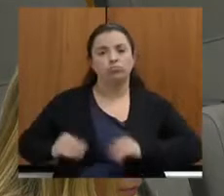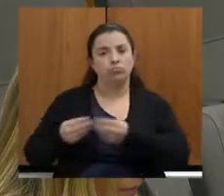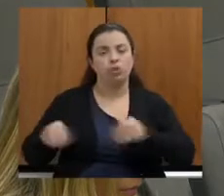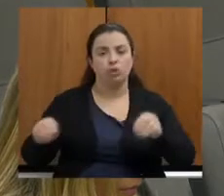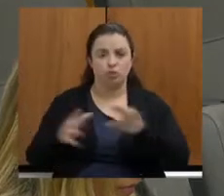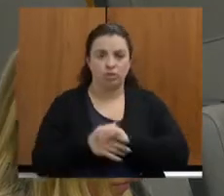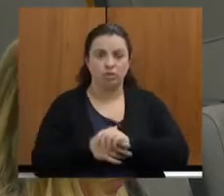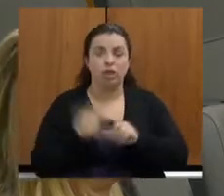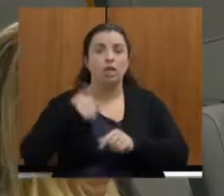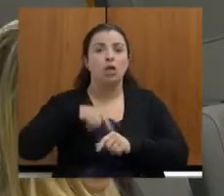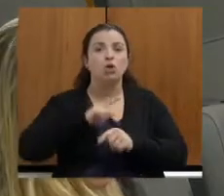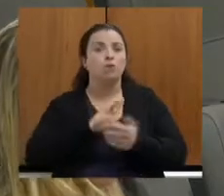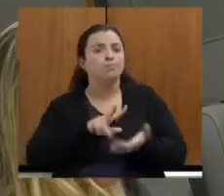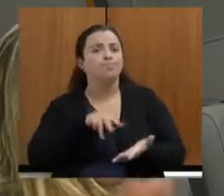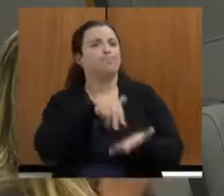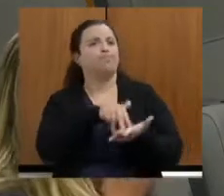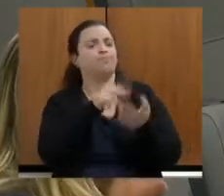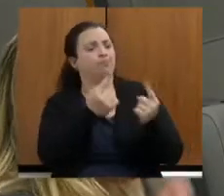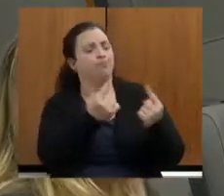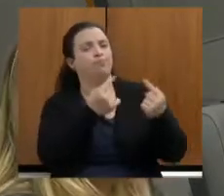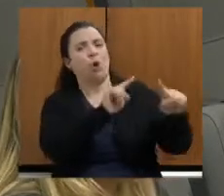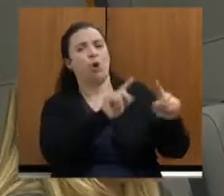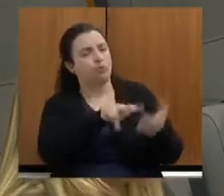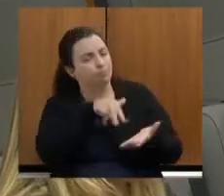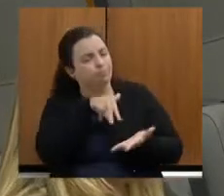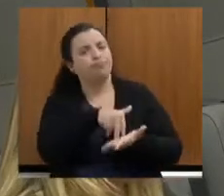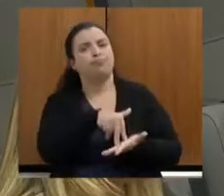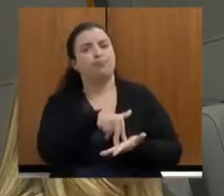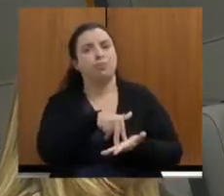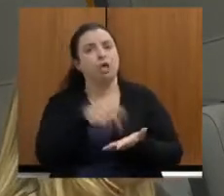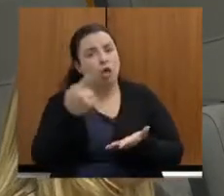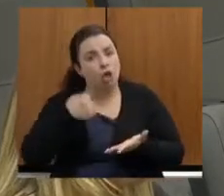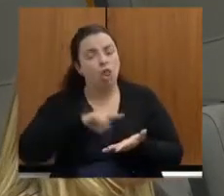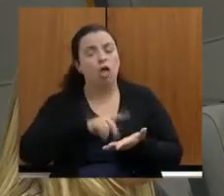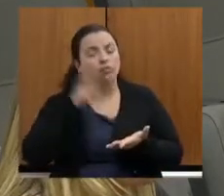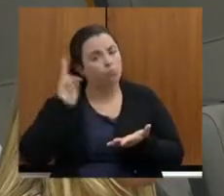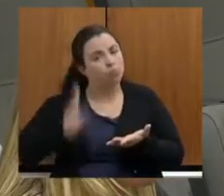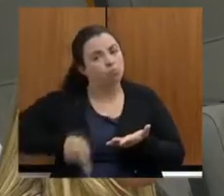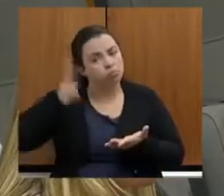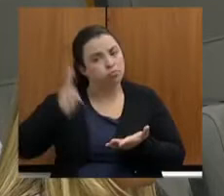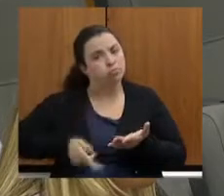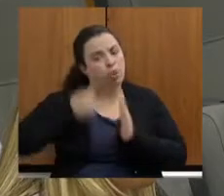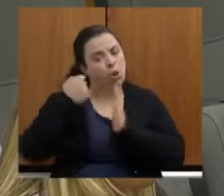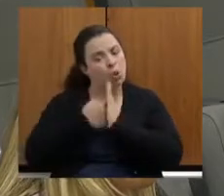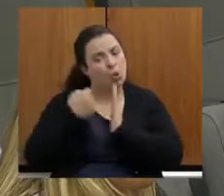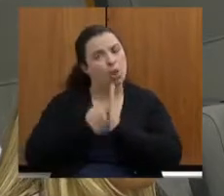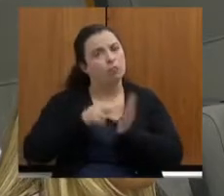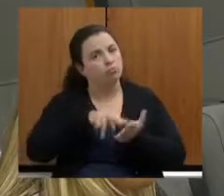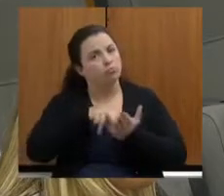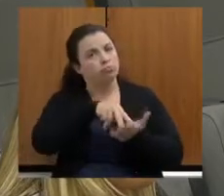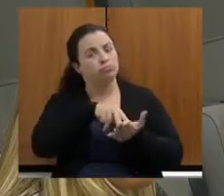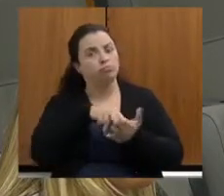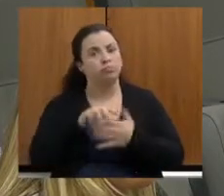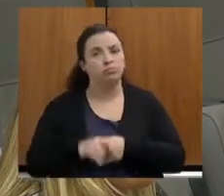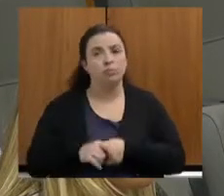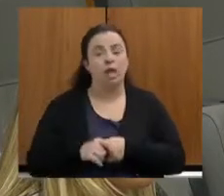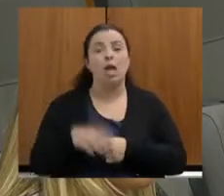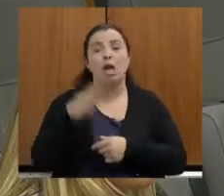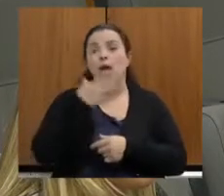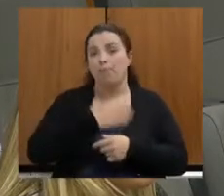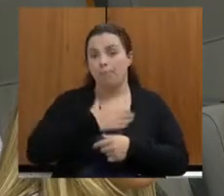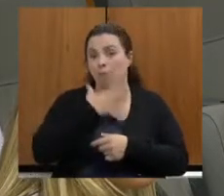e nós resistimos e vamos continuar nessa luta eu queria falar sua filha de